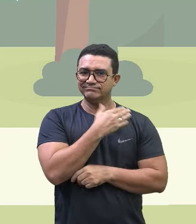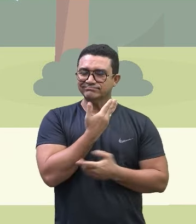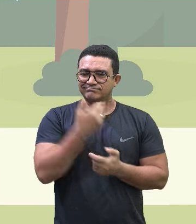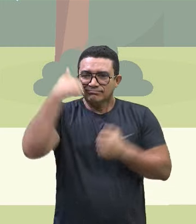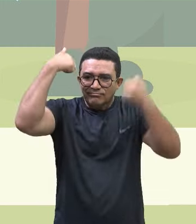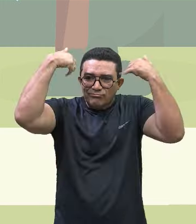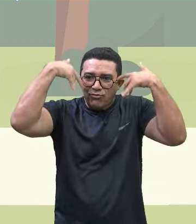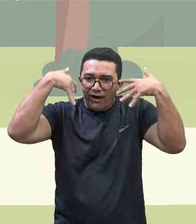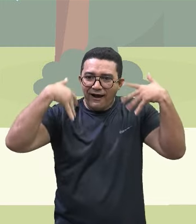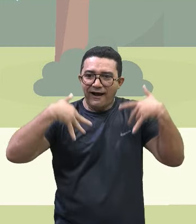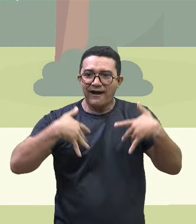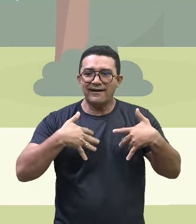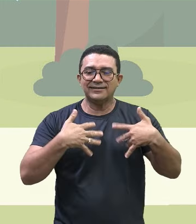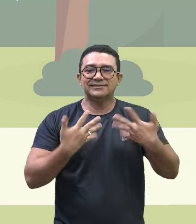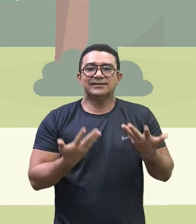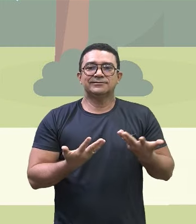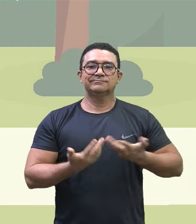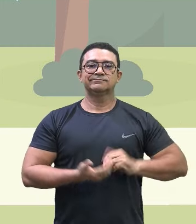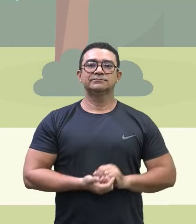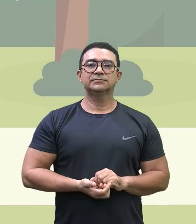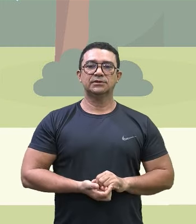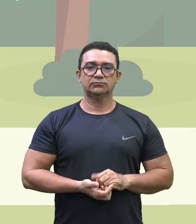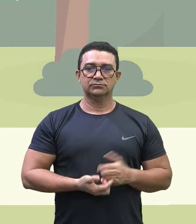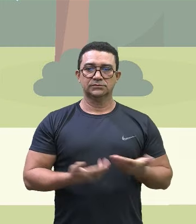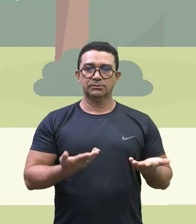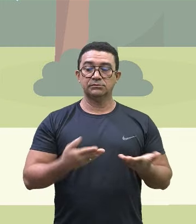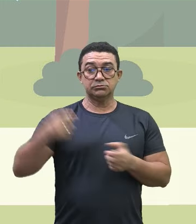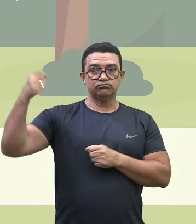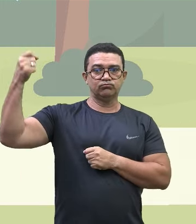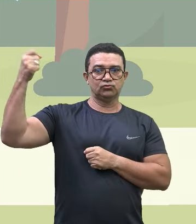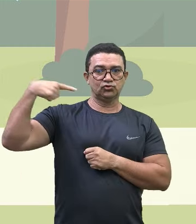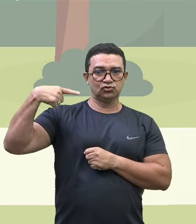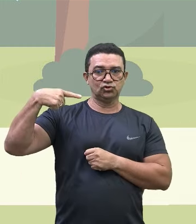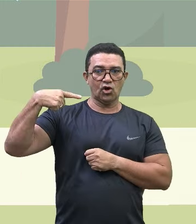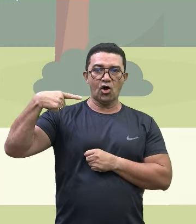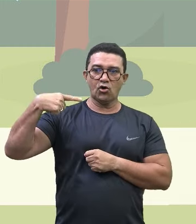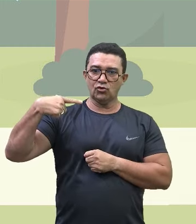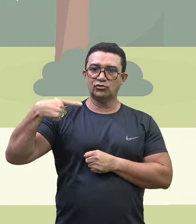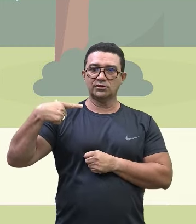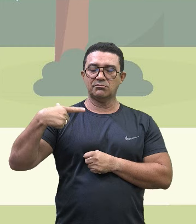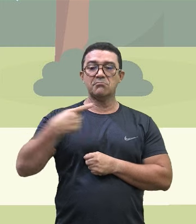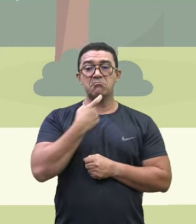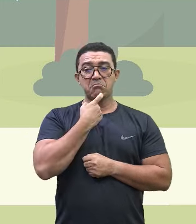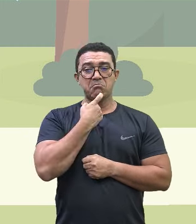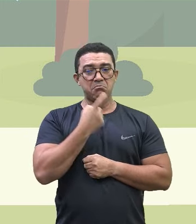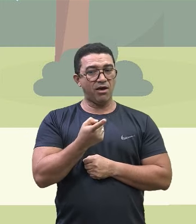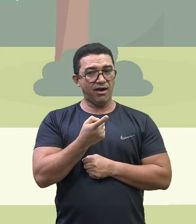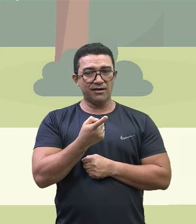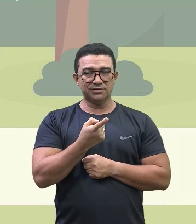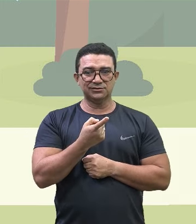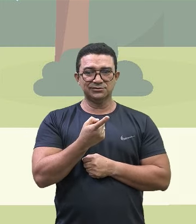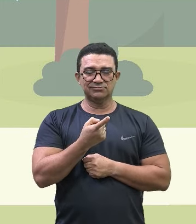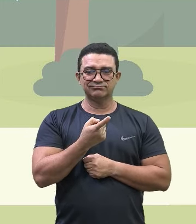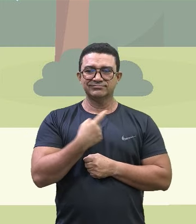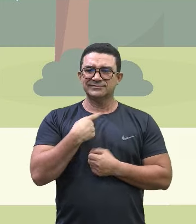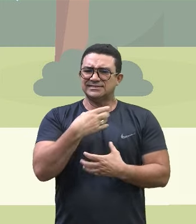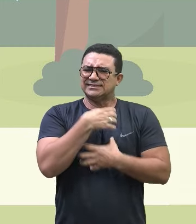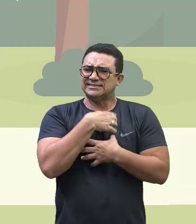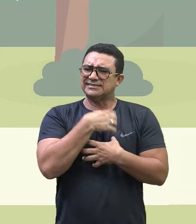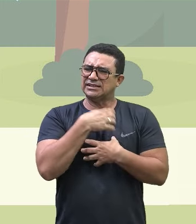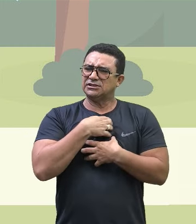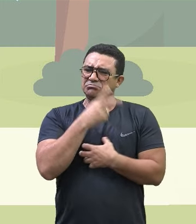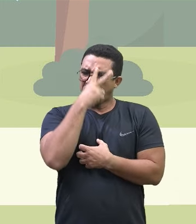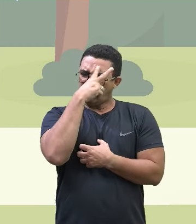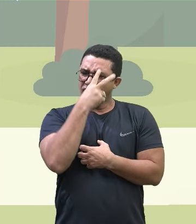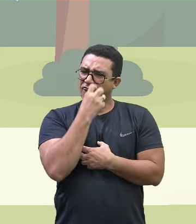como estar tão quente assim se não tiver um sol que está ali próximo. Parece que puxou ali para a gente, né?